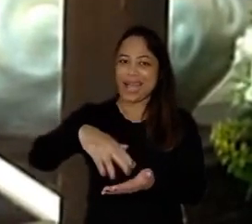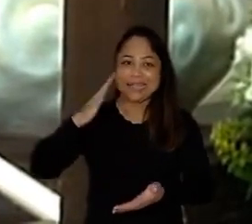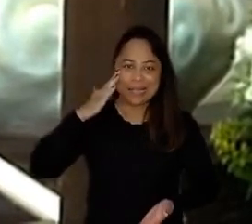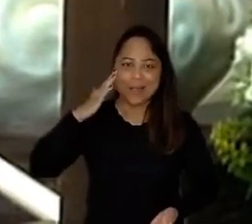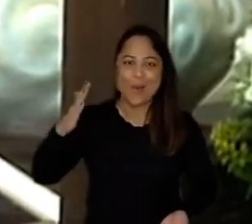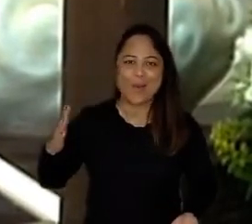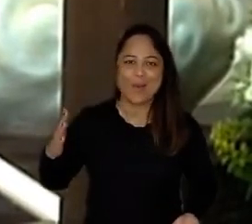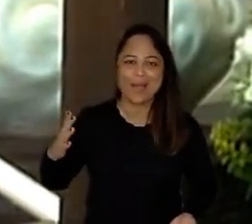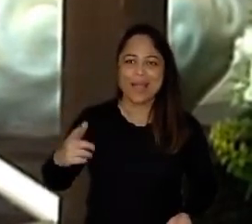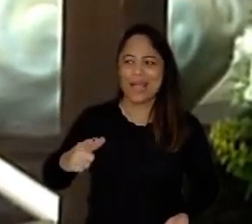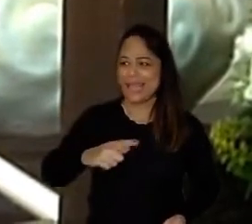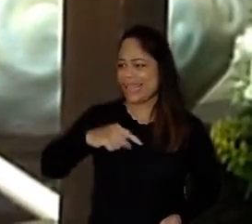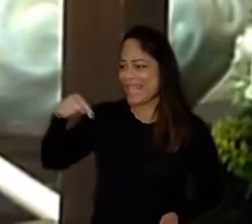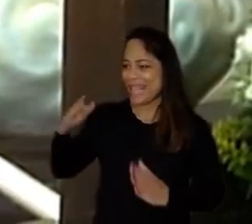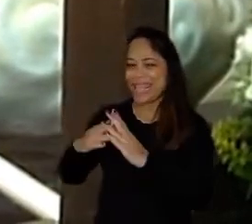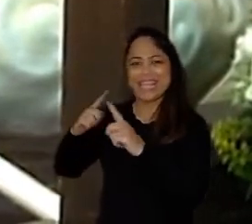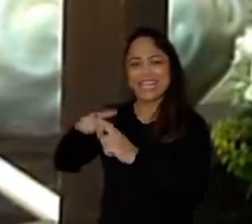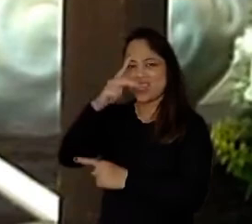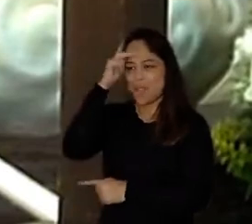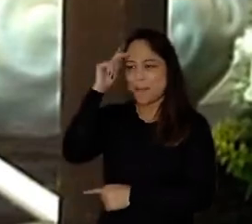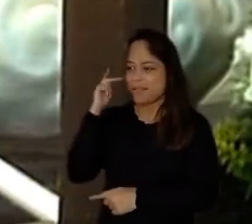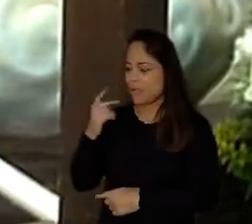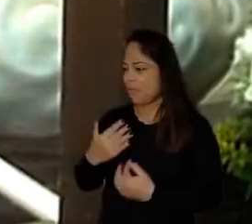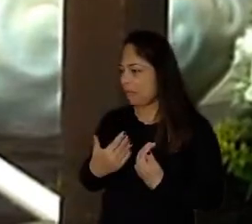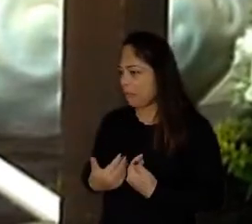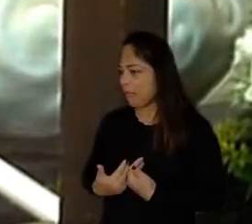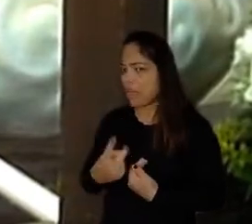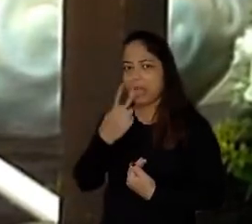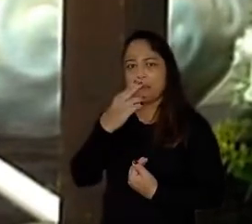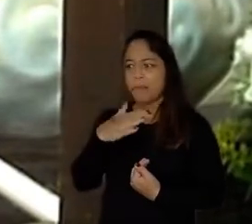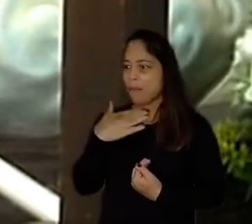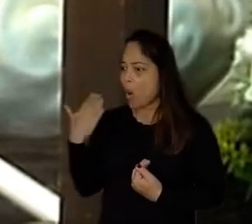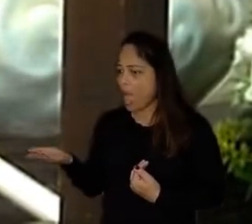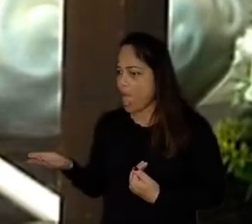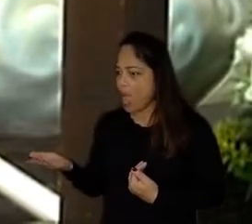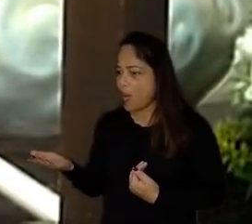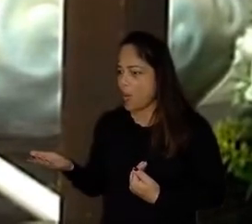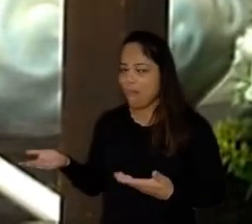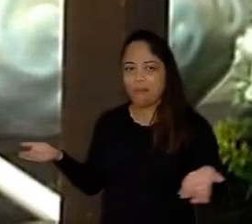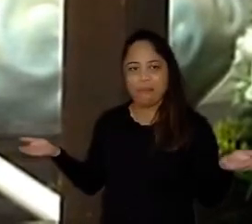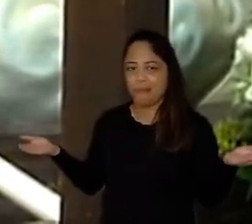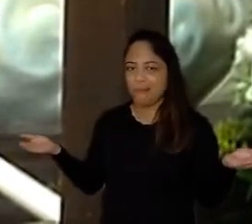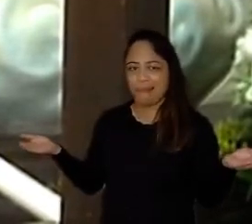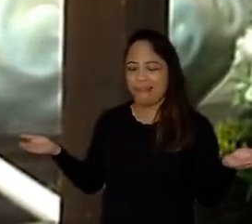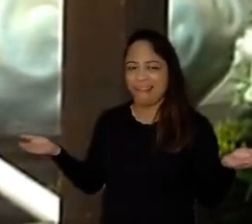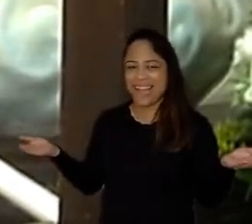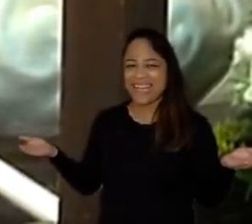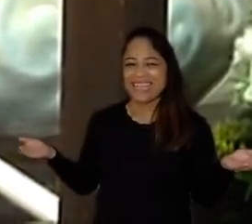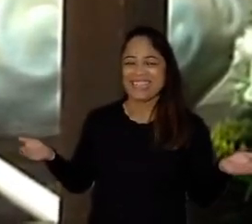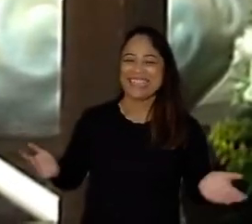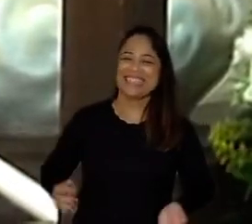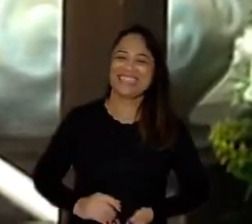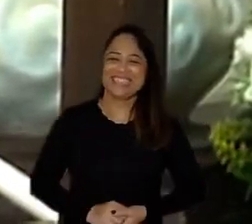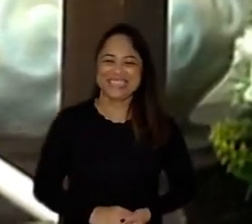Alguns olhando daqui eu vi que já morreram, com certeza. Eu já estou pregando para cadáver.